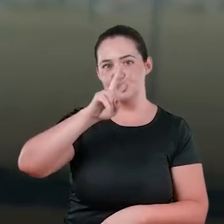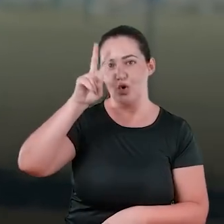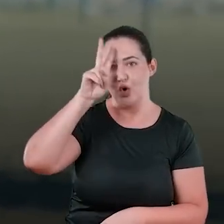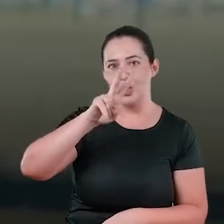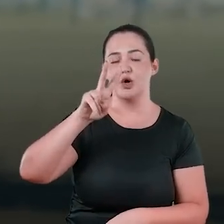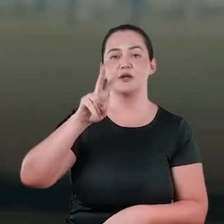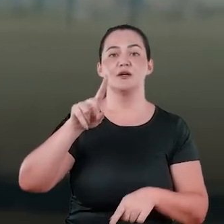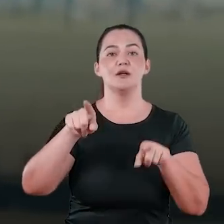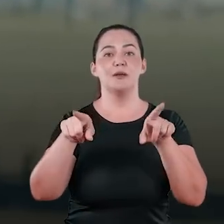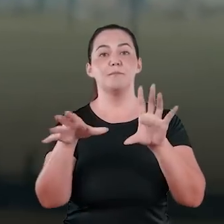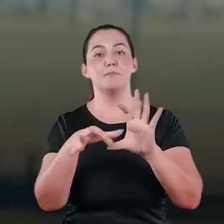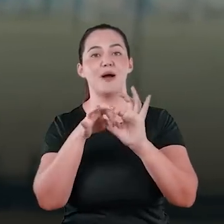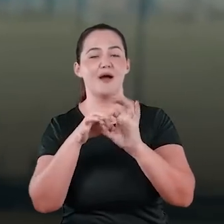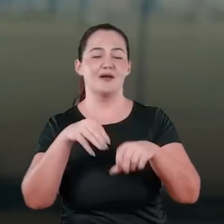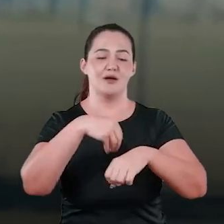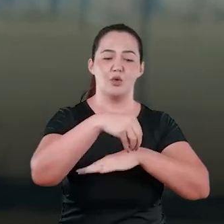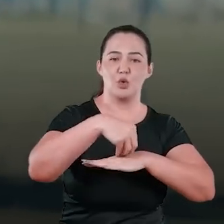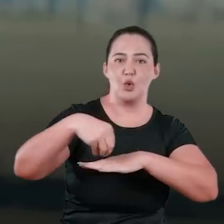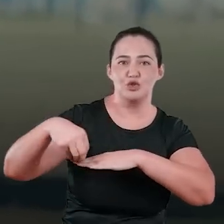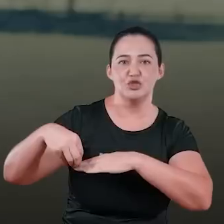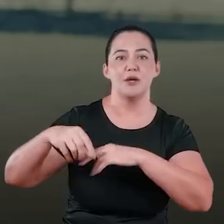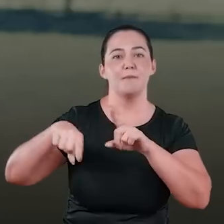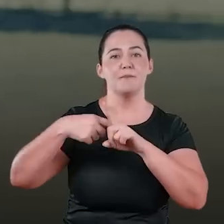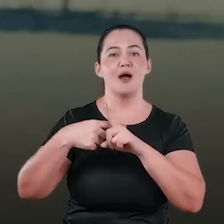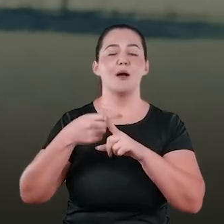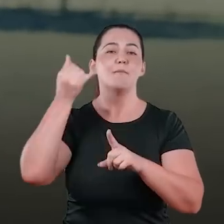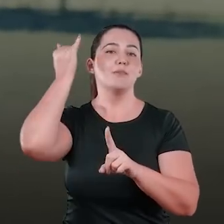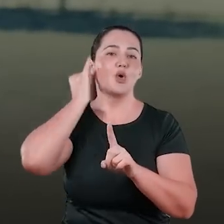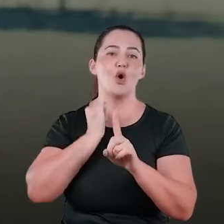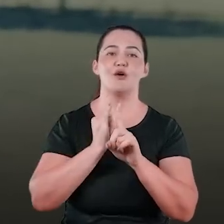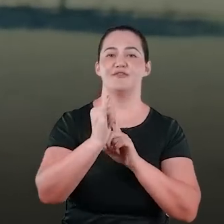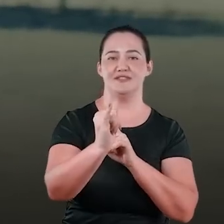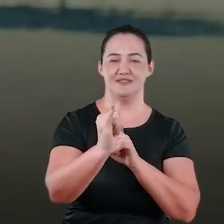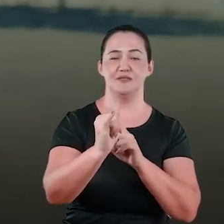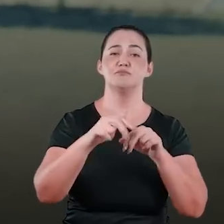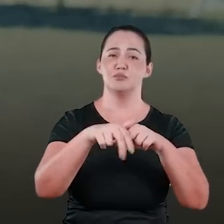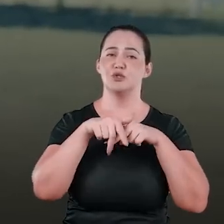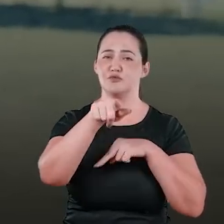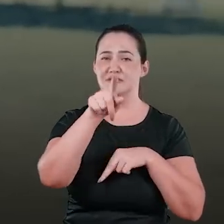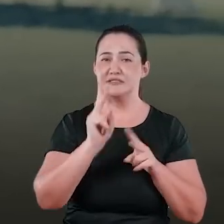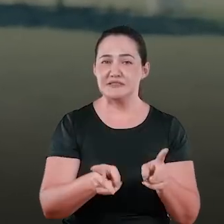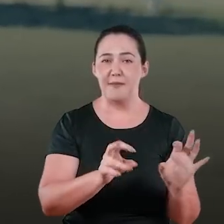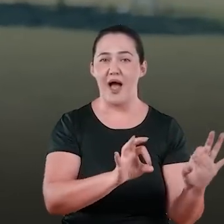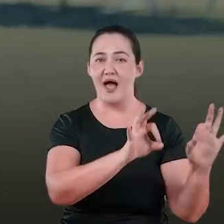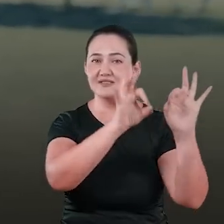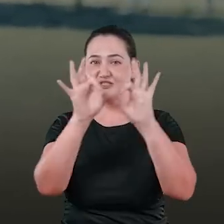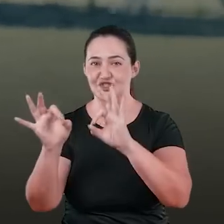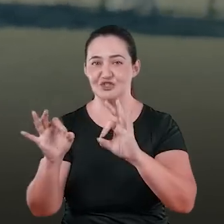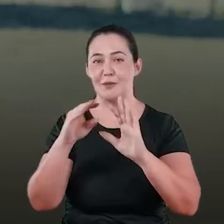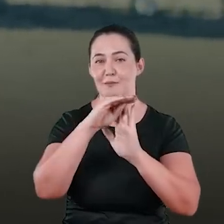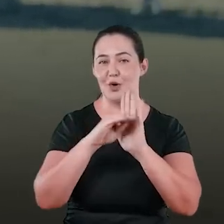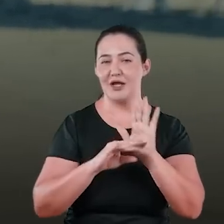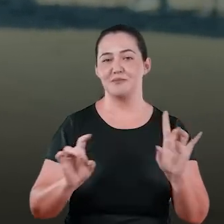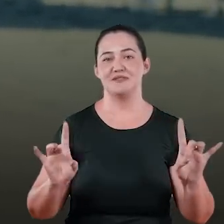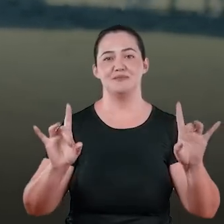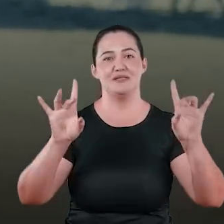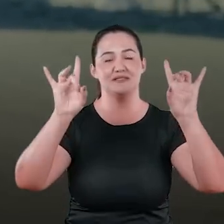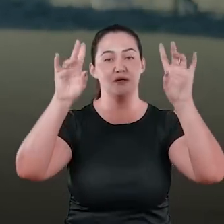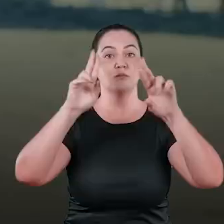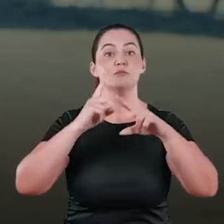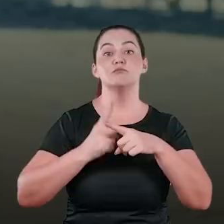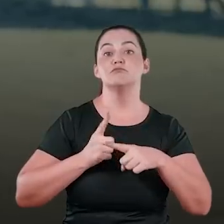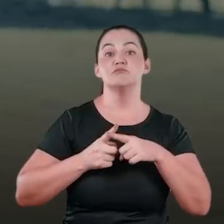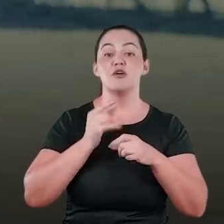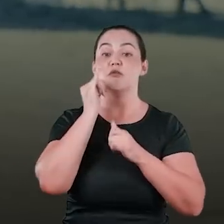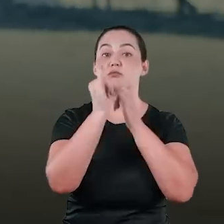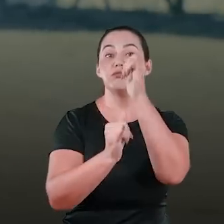à arqueologia, em meio à profecia. Portanto, você deve sempre assistir essa série especial, porque as informações que